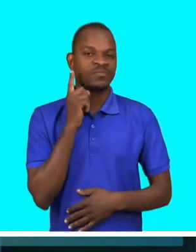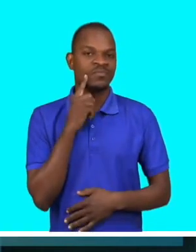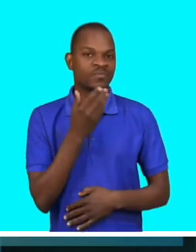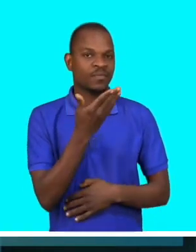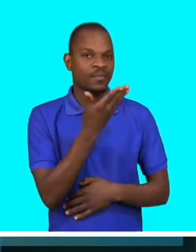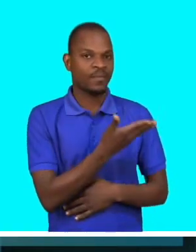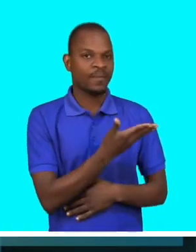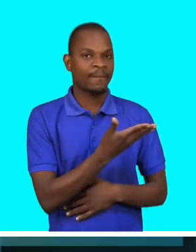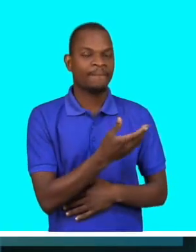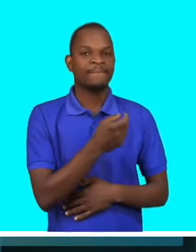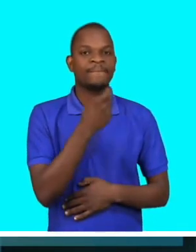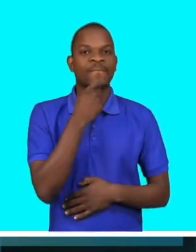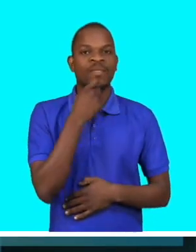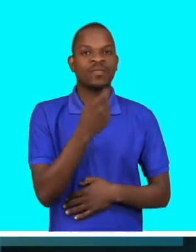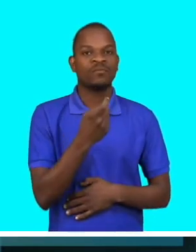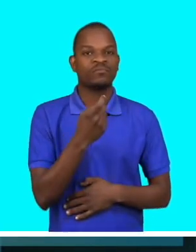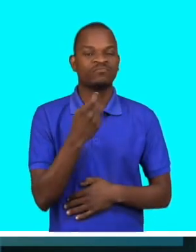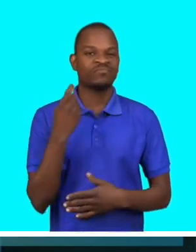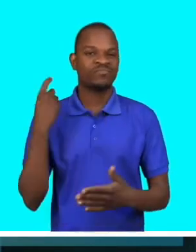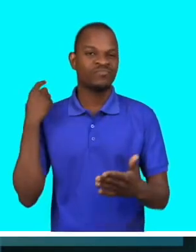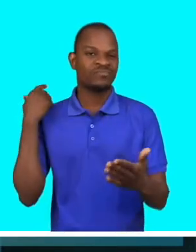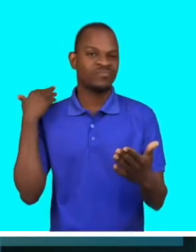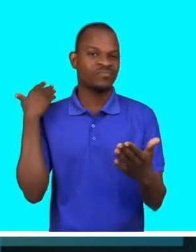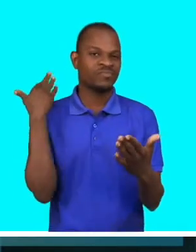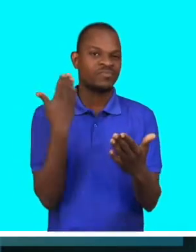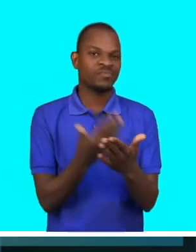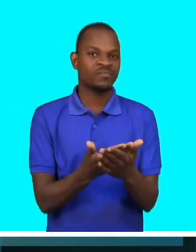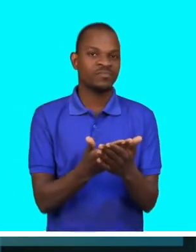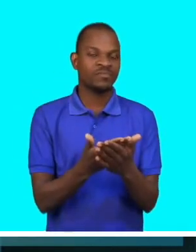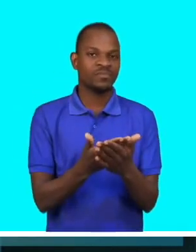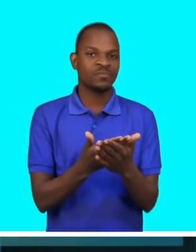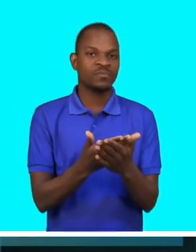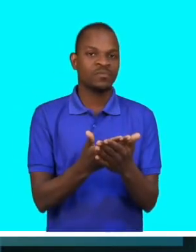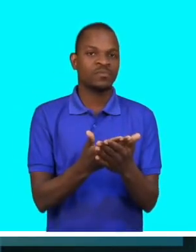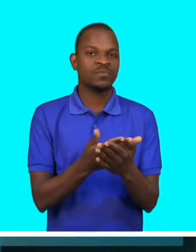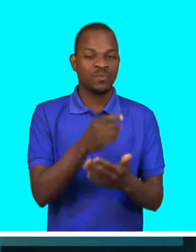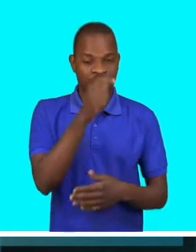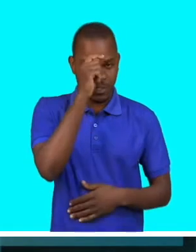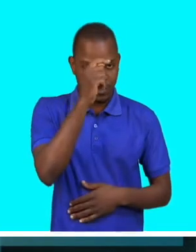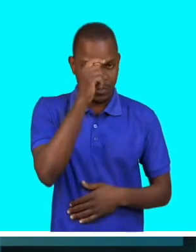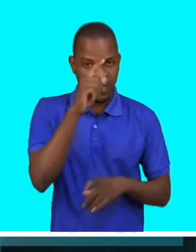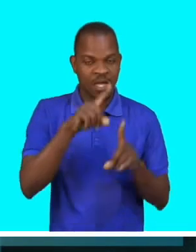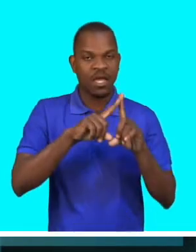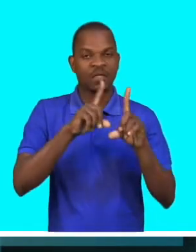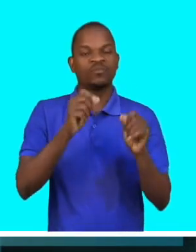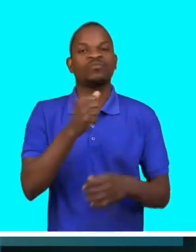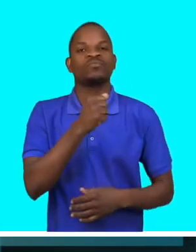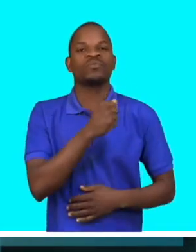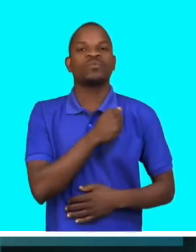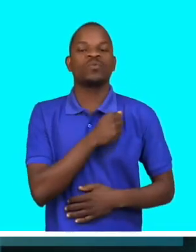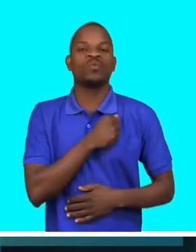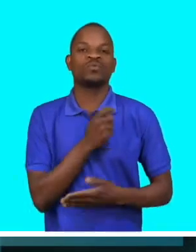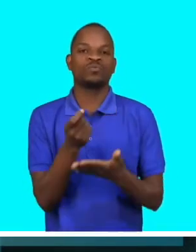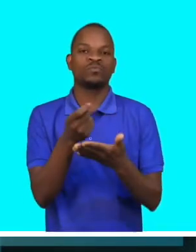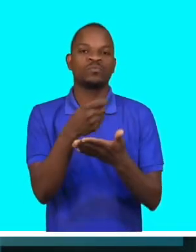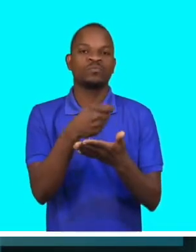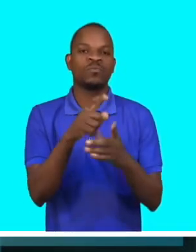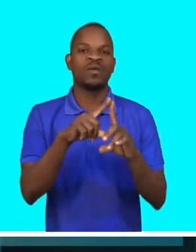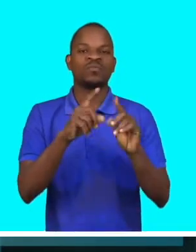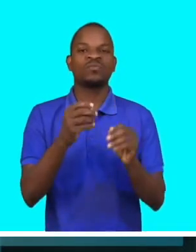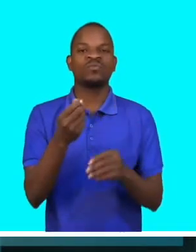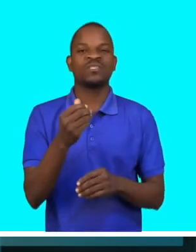Ah, eu sempre dei mais valor àquilo que é a minha paixão da arte. O dinheiro sempre tem